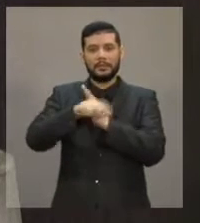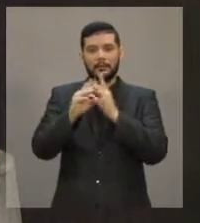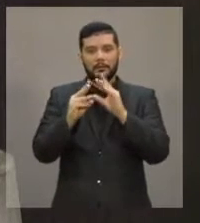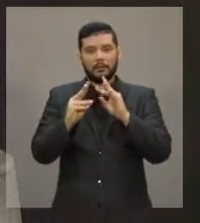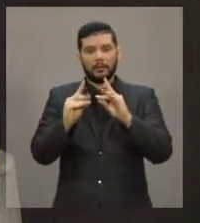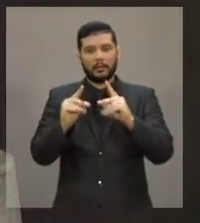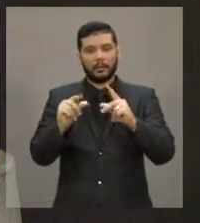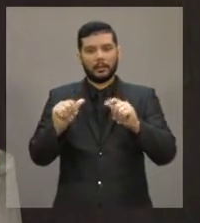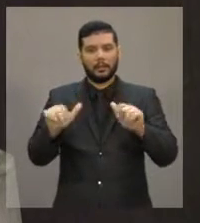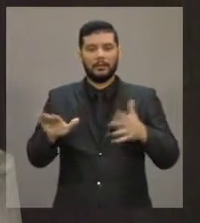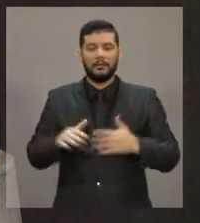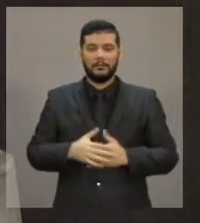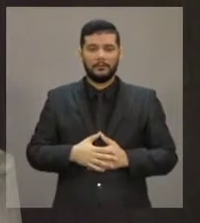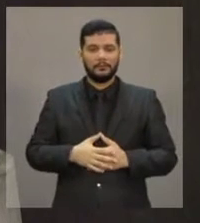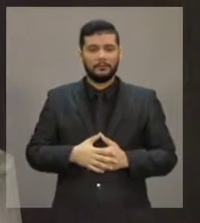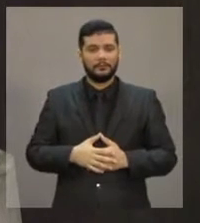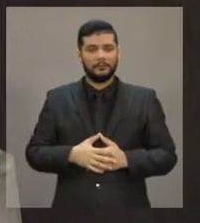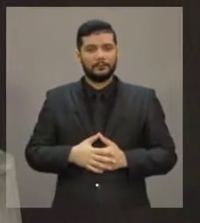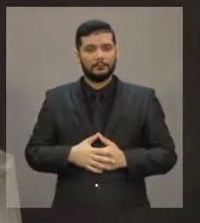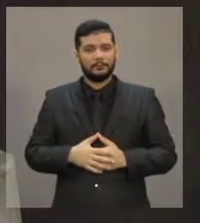as pessoas que estão sofrendo agora,